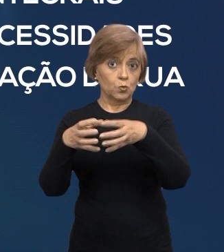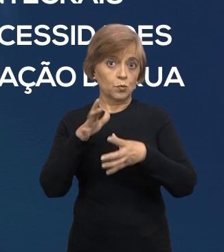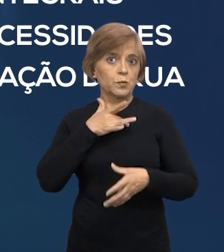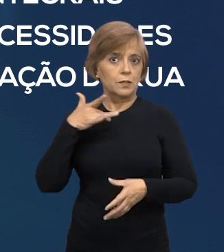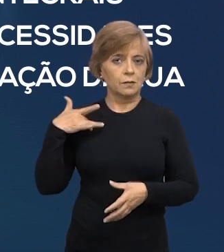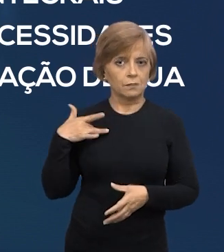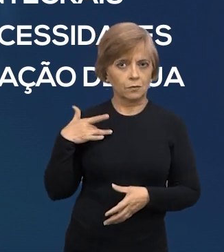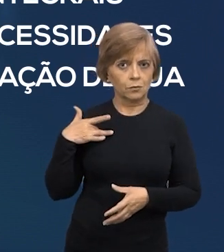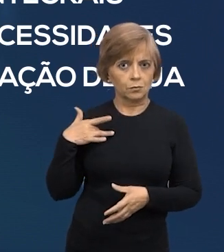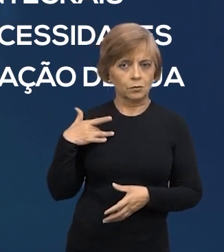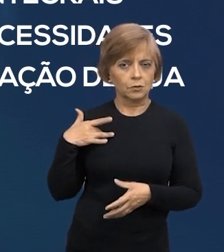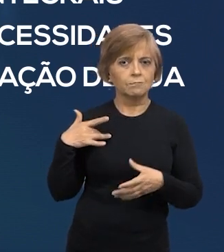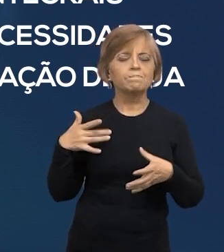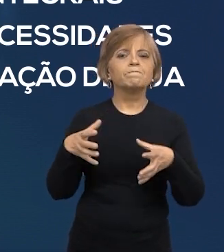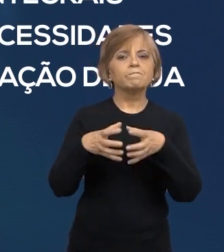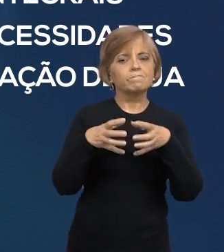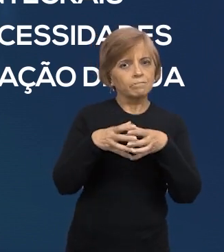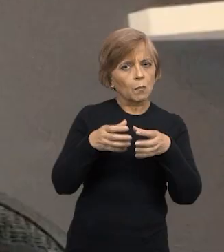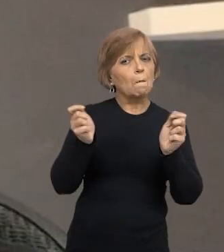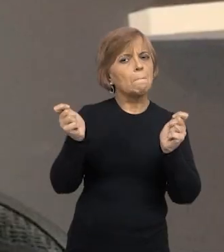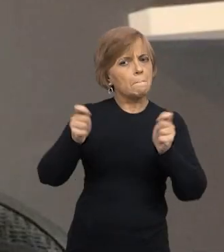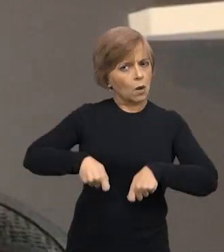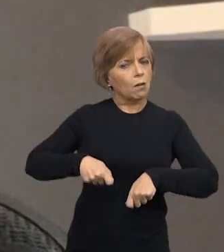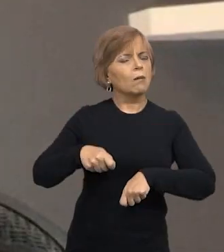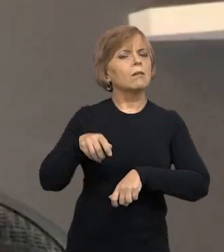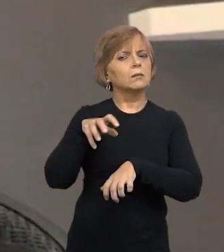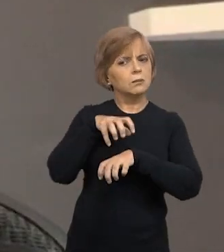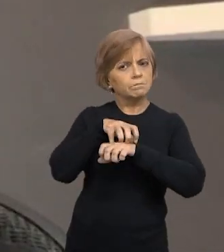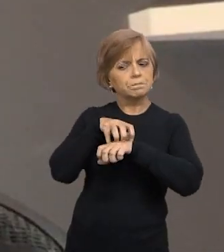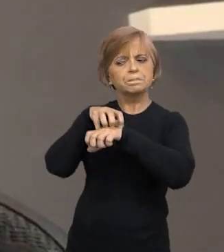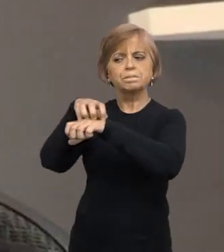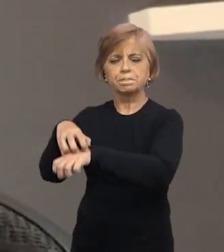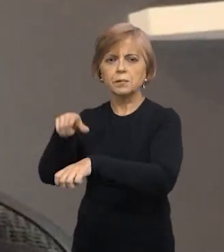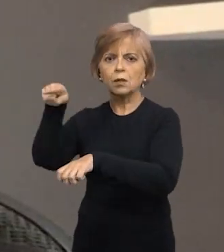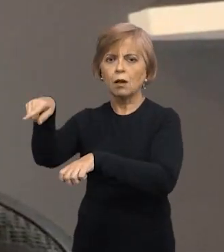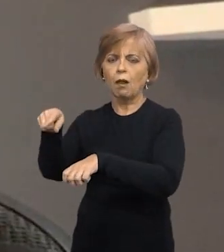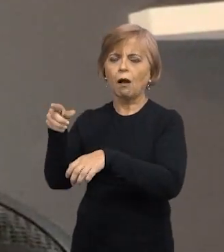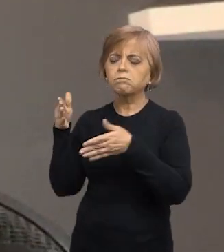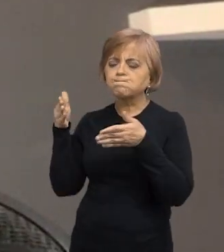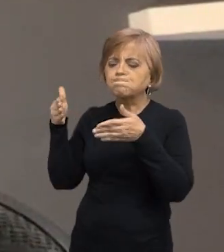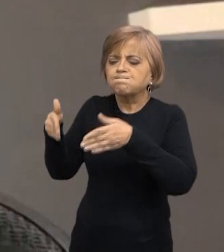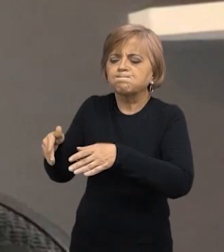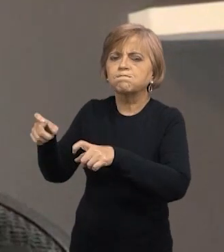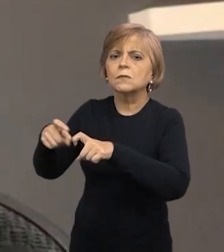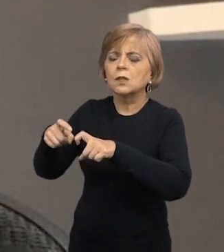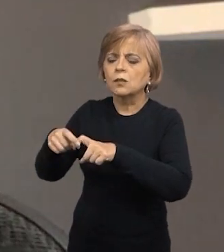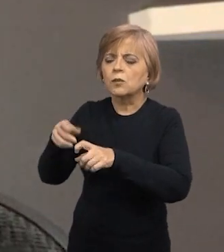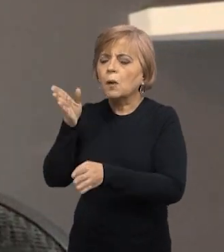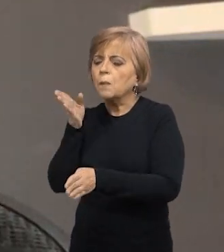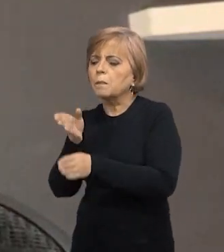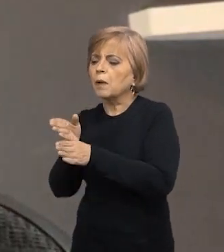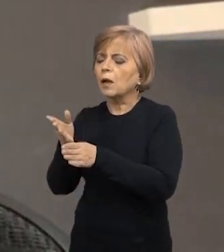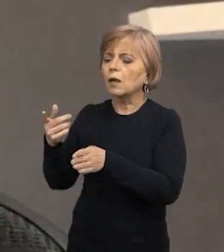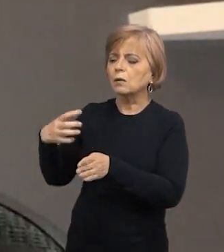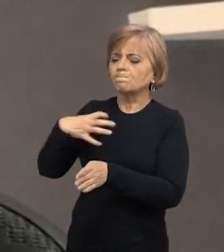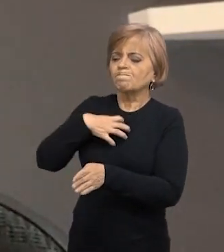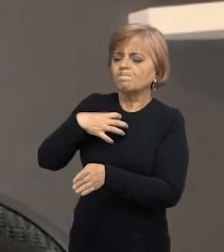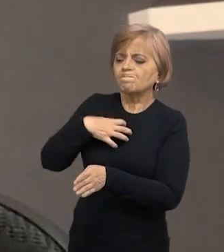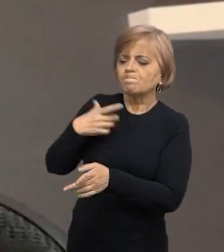saúde, portanto, atendem os indivíduos e identificam os sintomas que eles